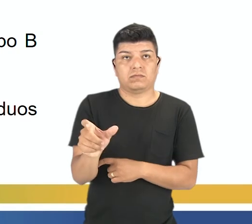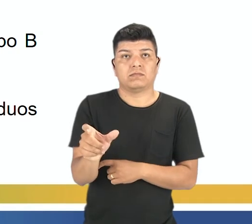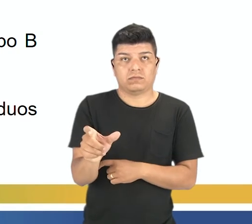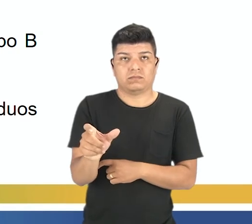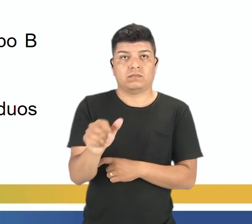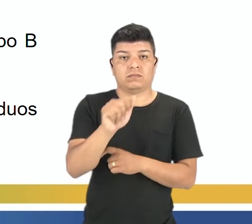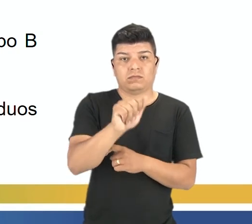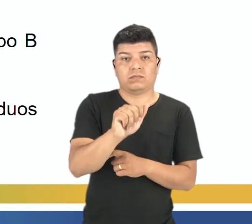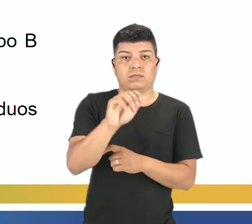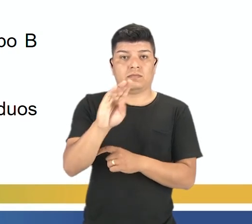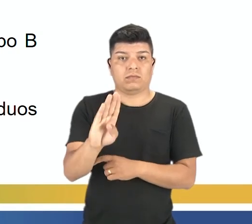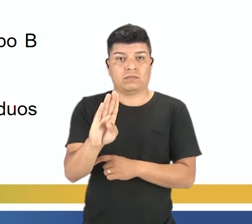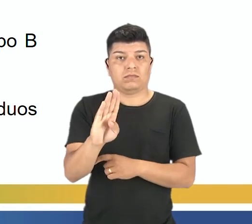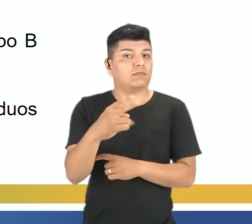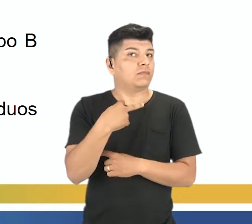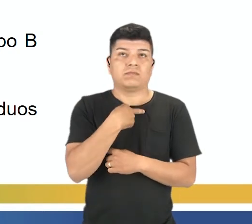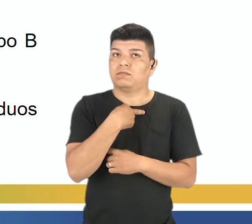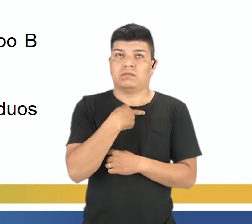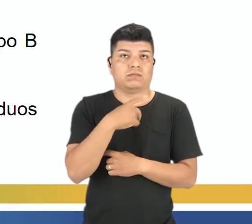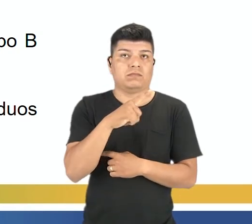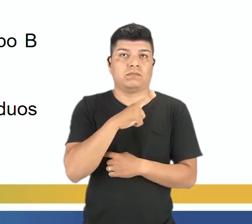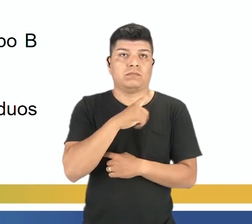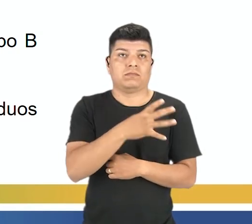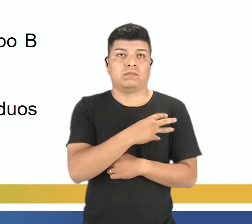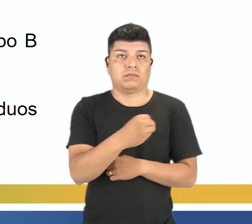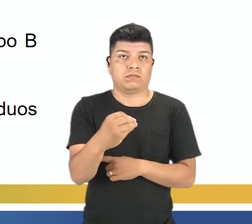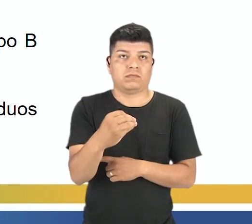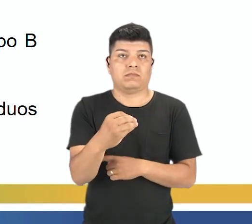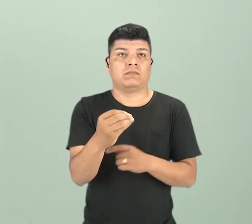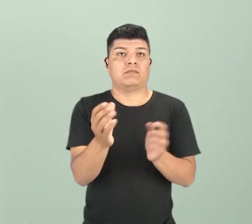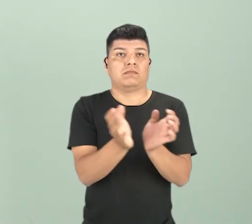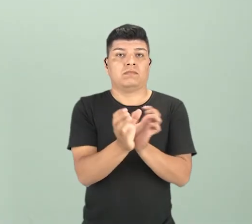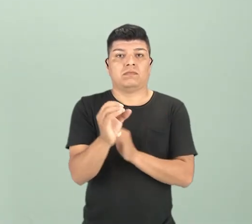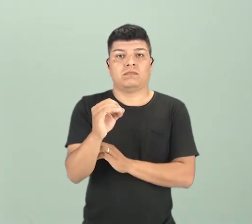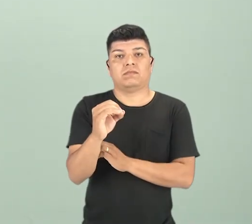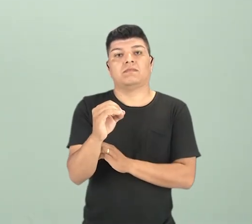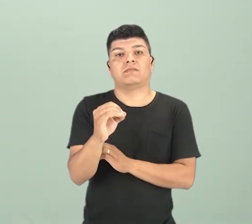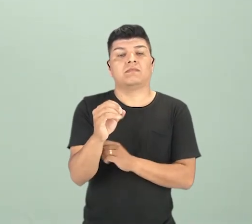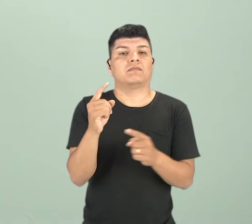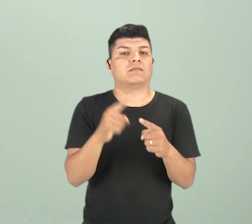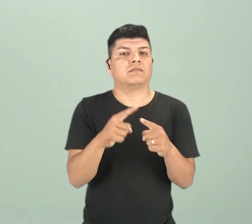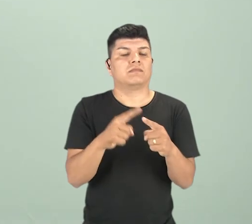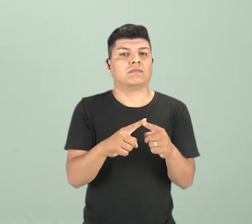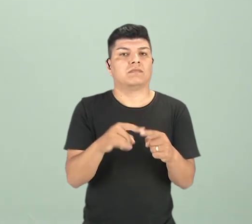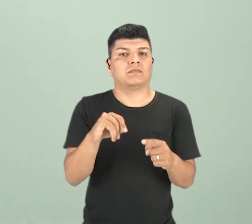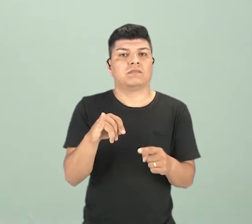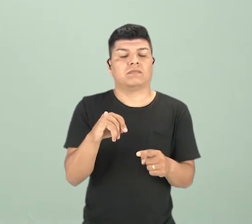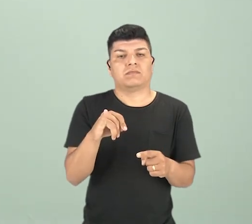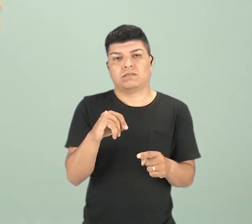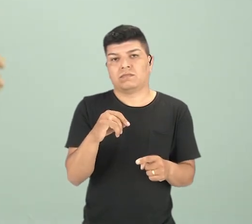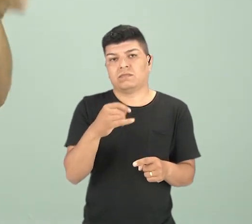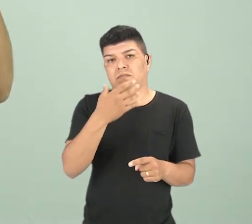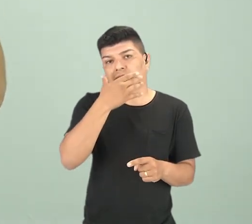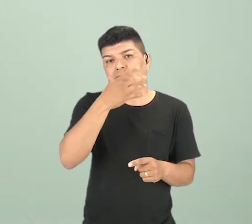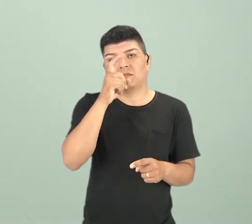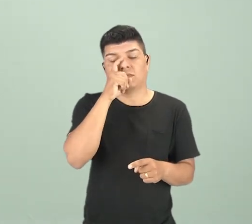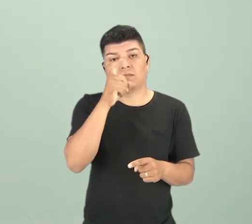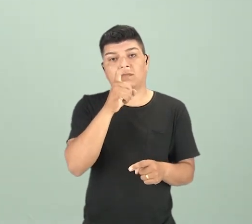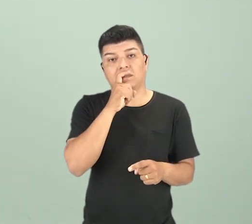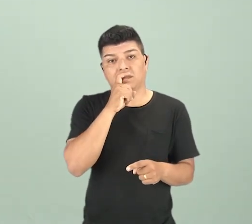sistema AB não podem ter filhos pertencentes ao tipo O. Porque se o pai e a mãe